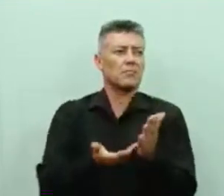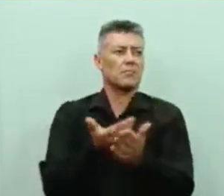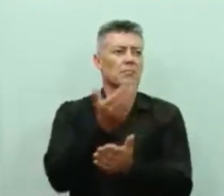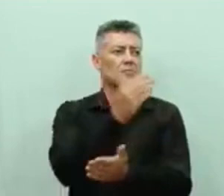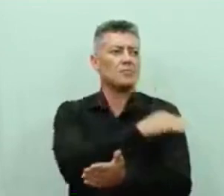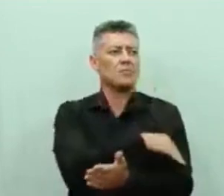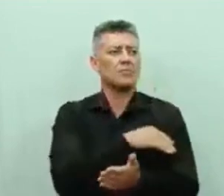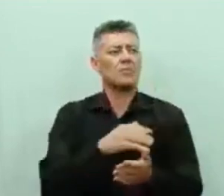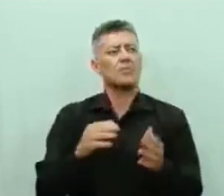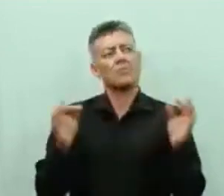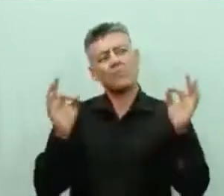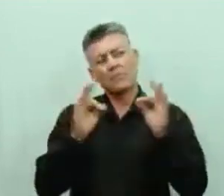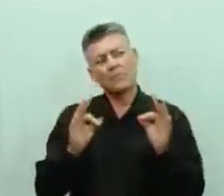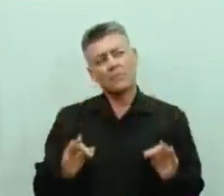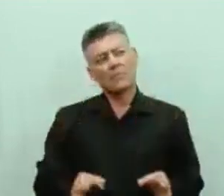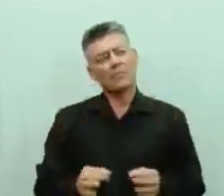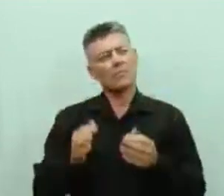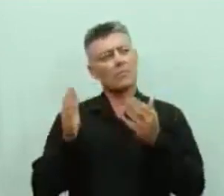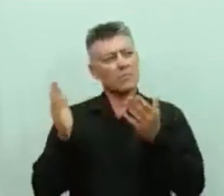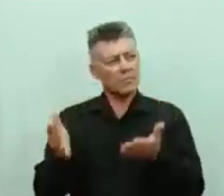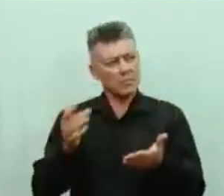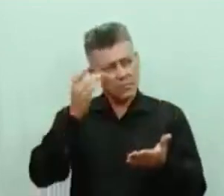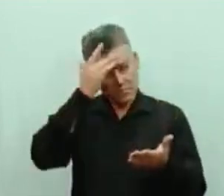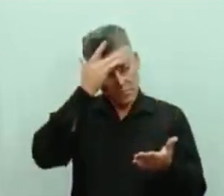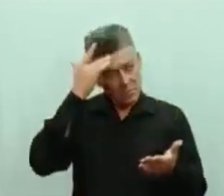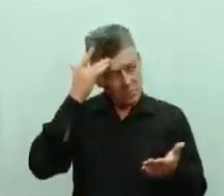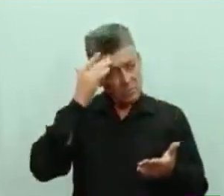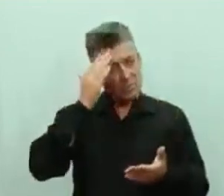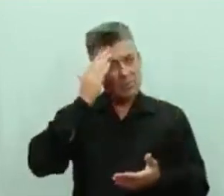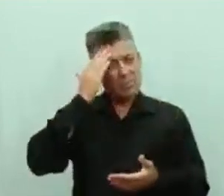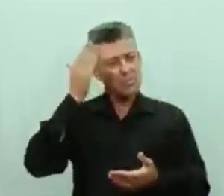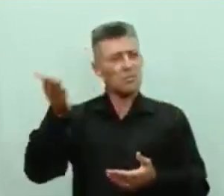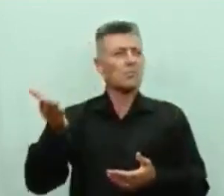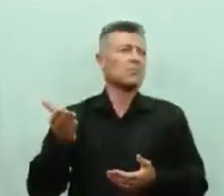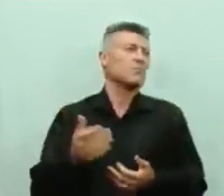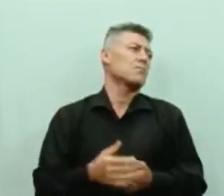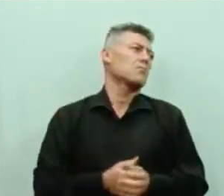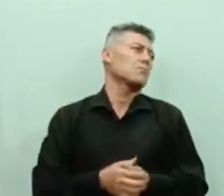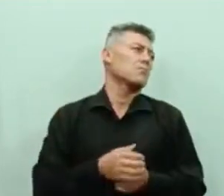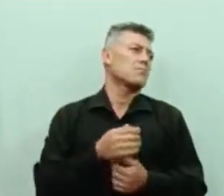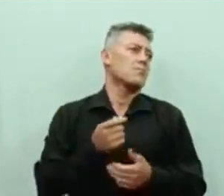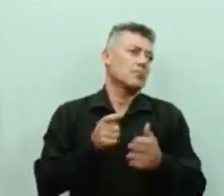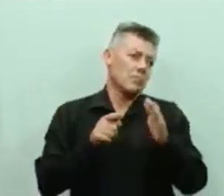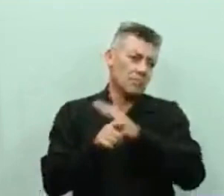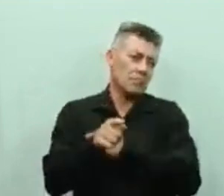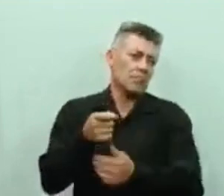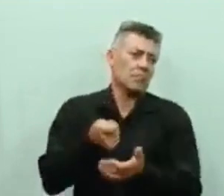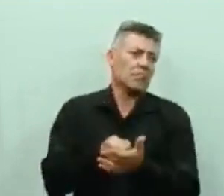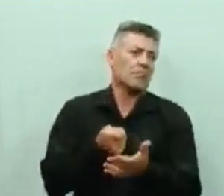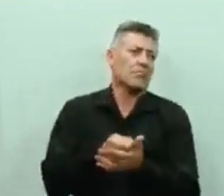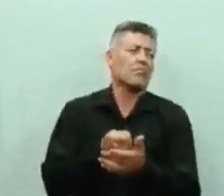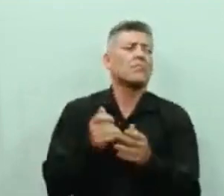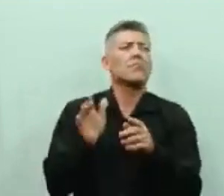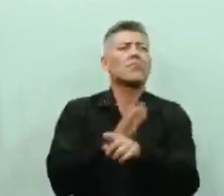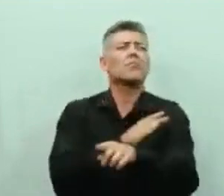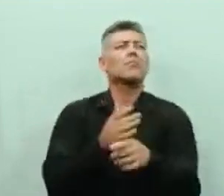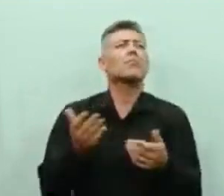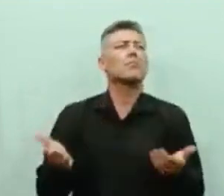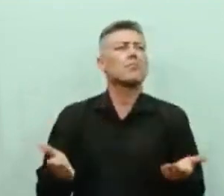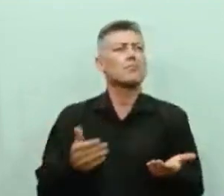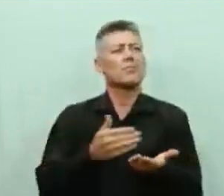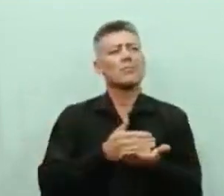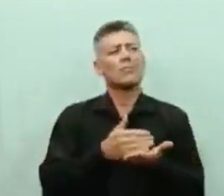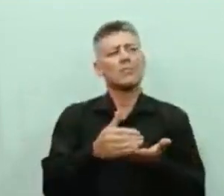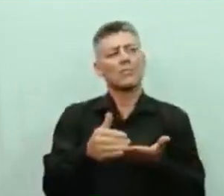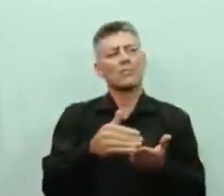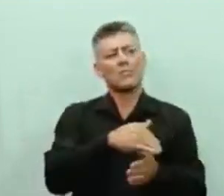nossa felicidade, a população liga, agradece, não deixa de cobrar, que é natural, perguntando quando vai começar a obra de calçamento